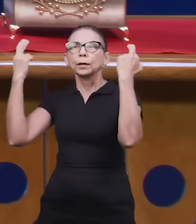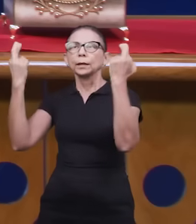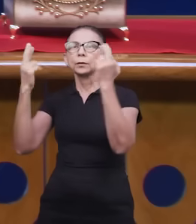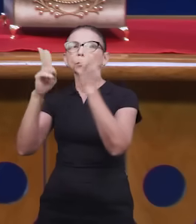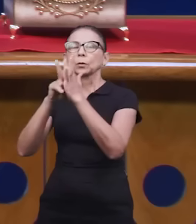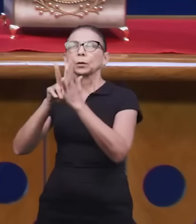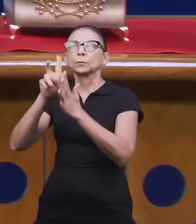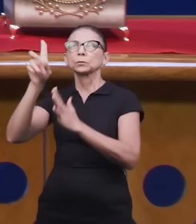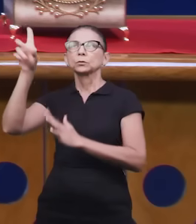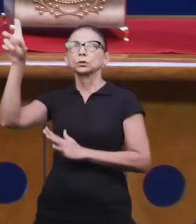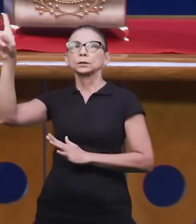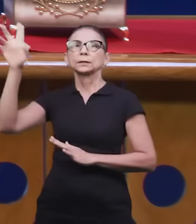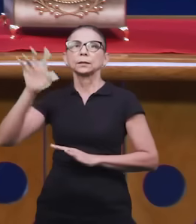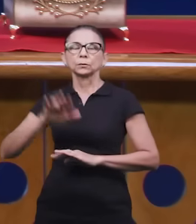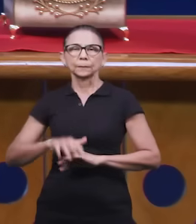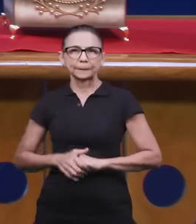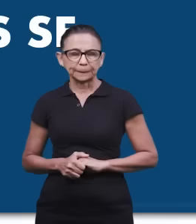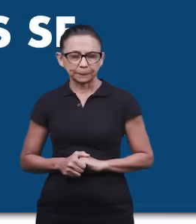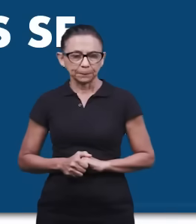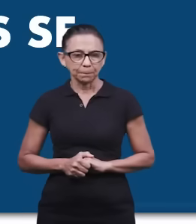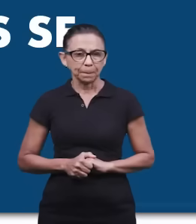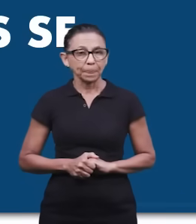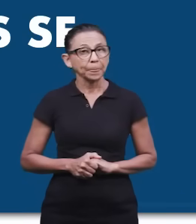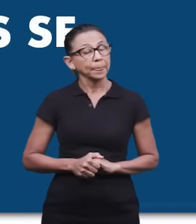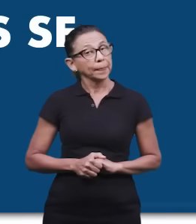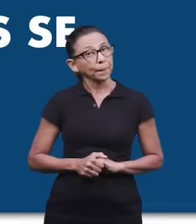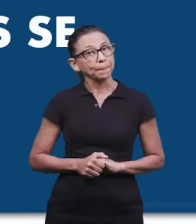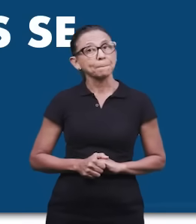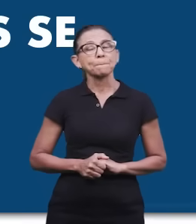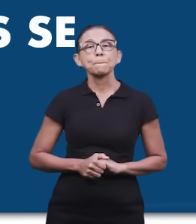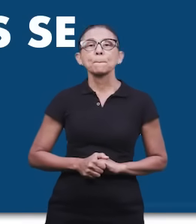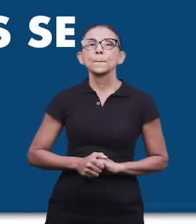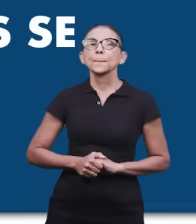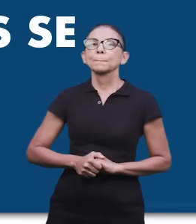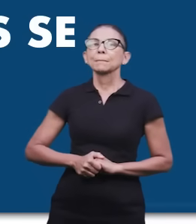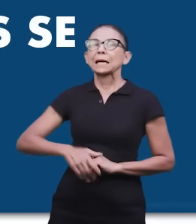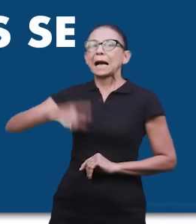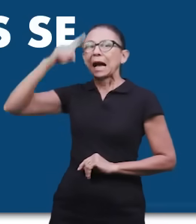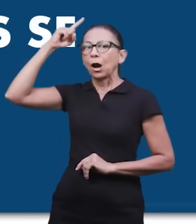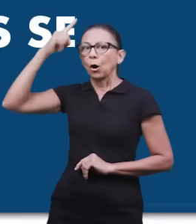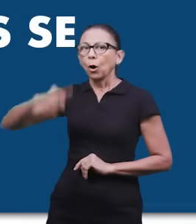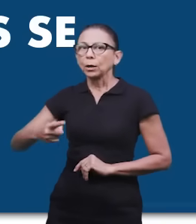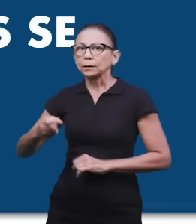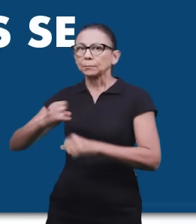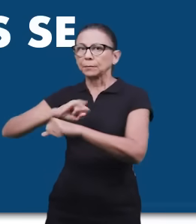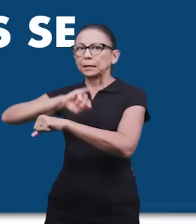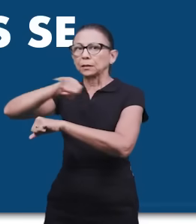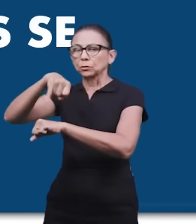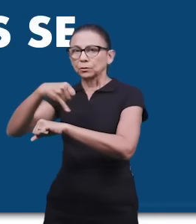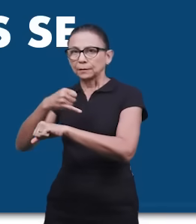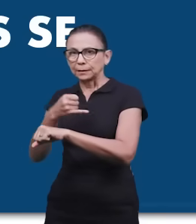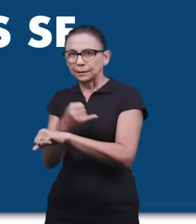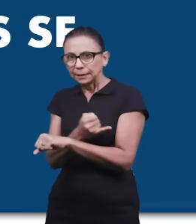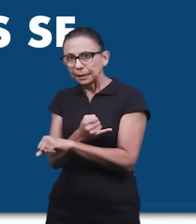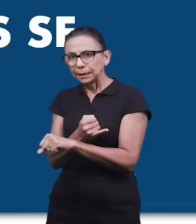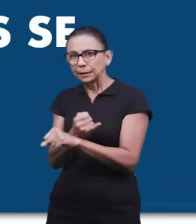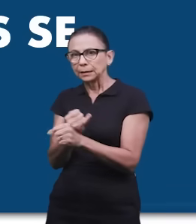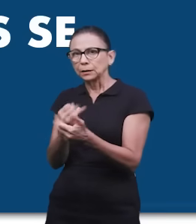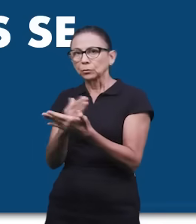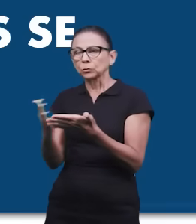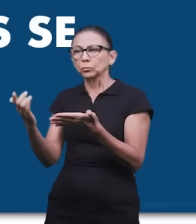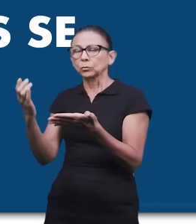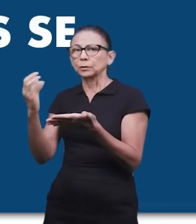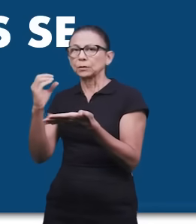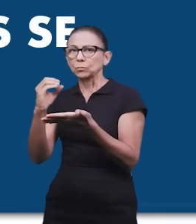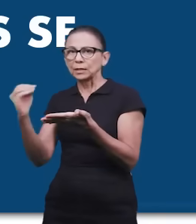Sabe e entende, desde a saída da ordem para restaurar e para edificar Jerusalém até o